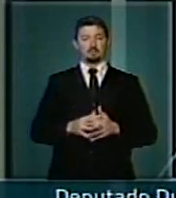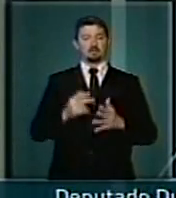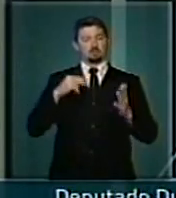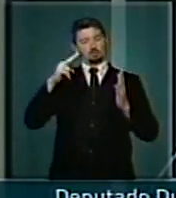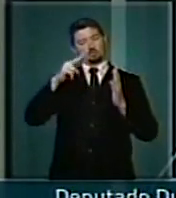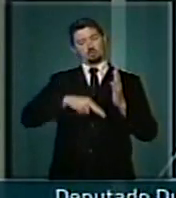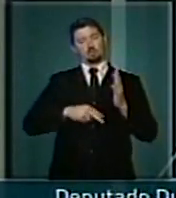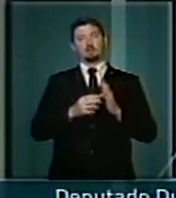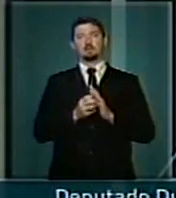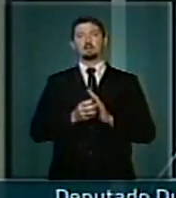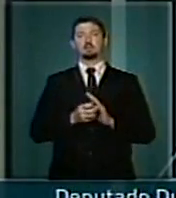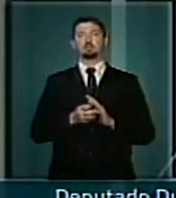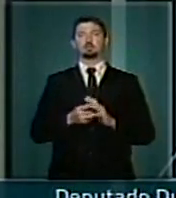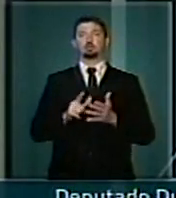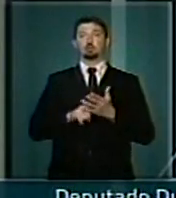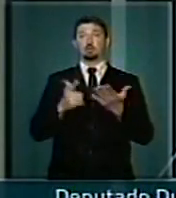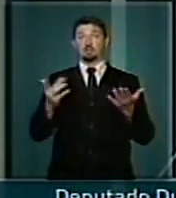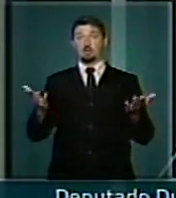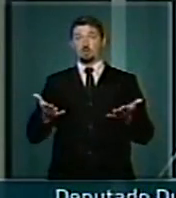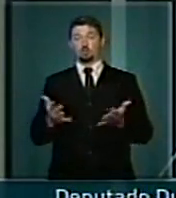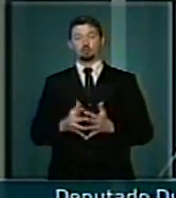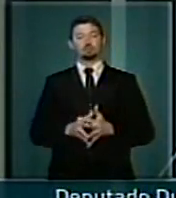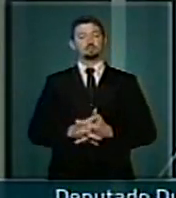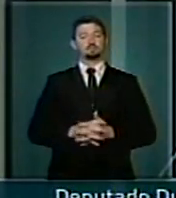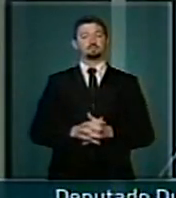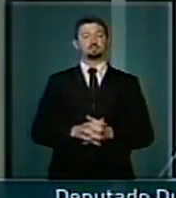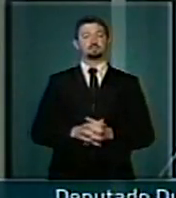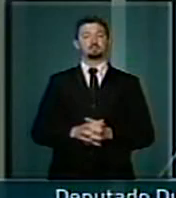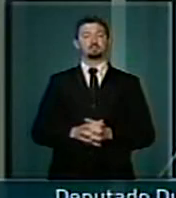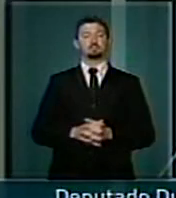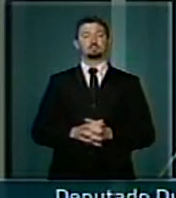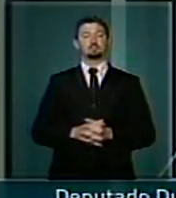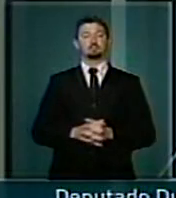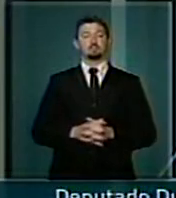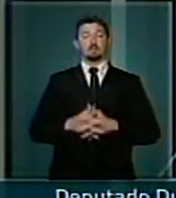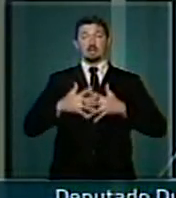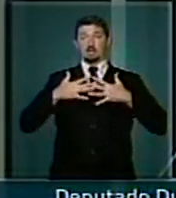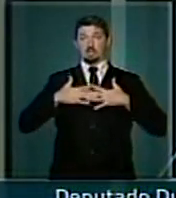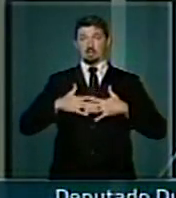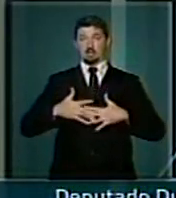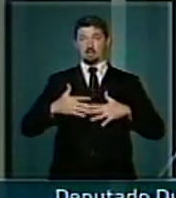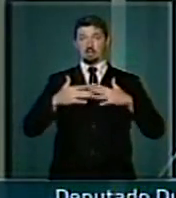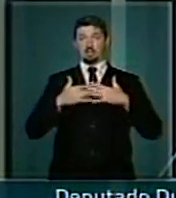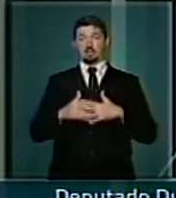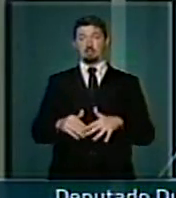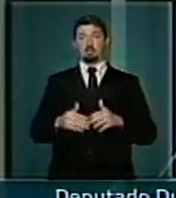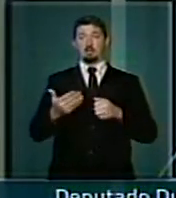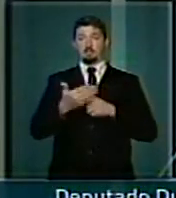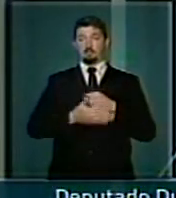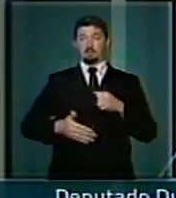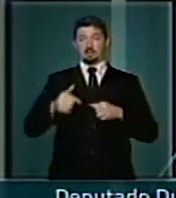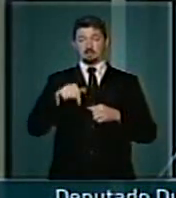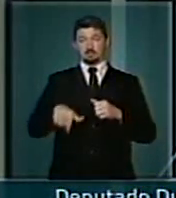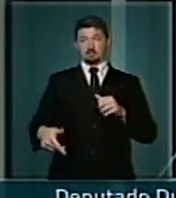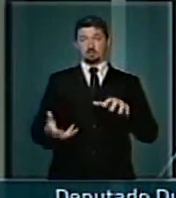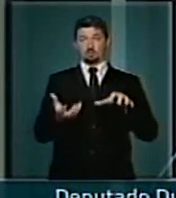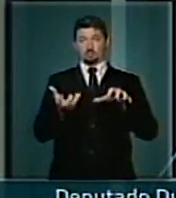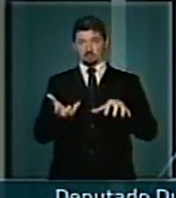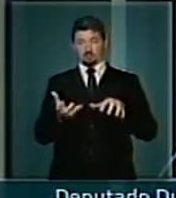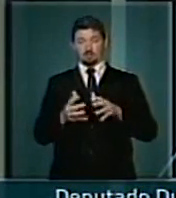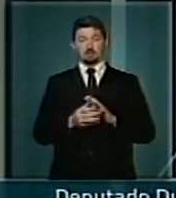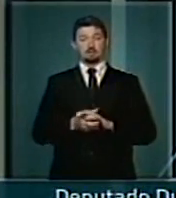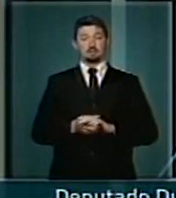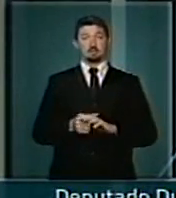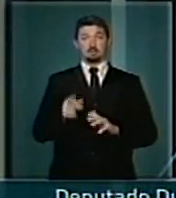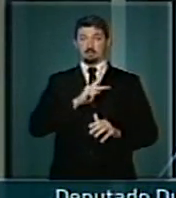Leio nos jornais de hoje que, para acalmar a sua base aqui no Congresso,